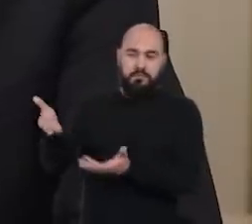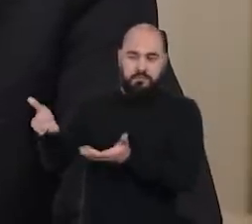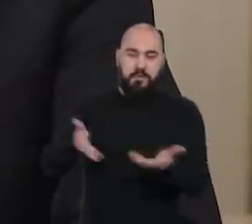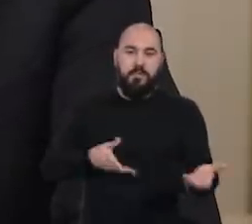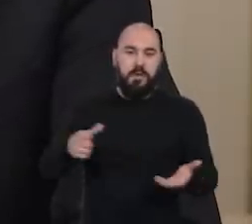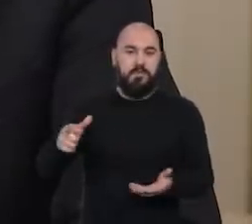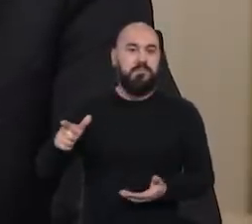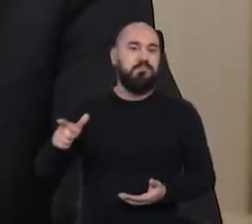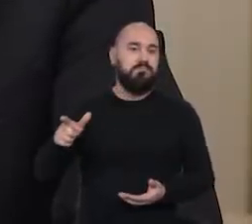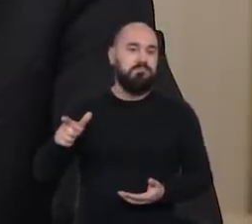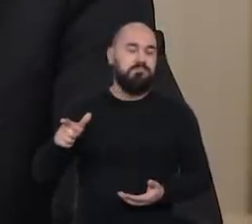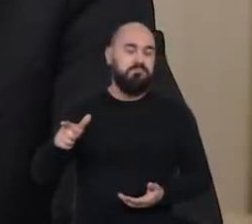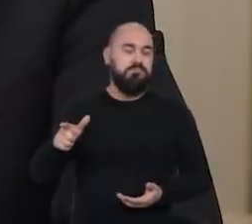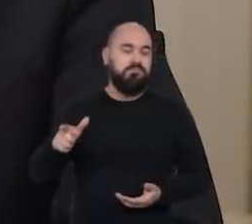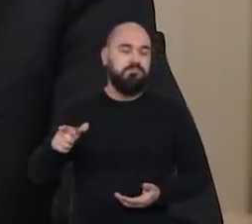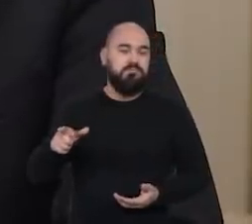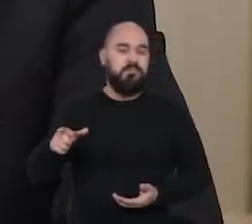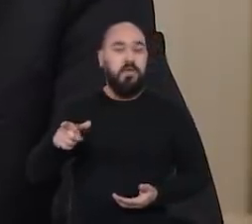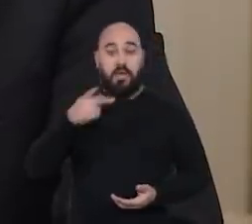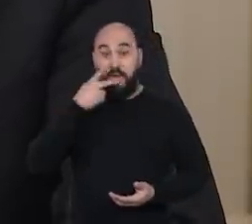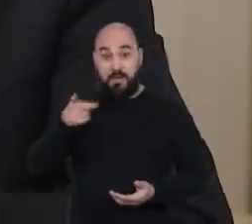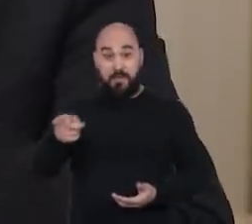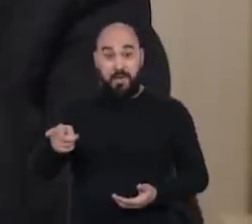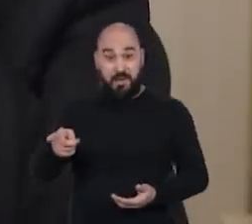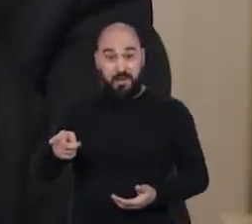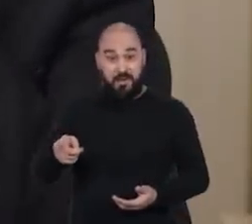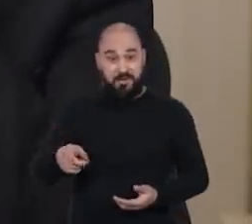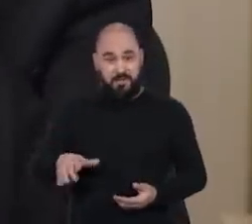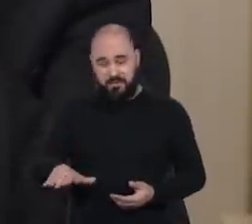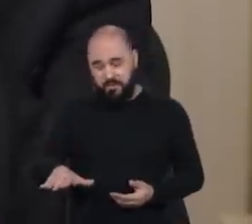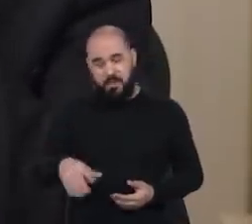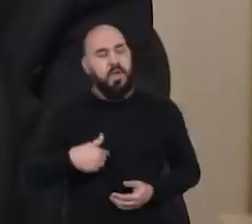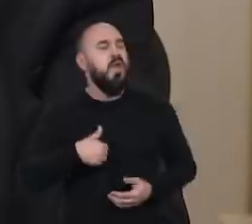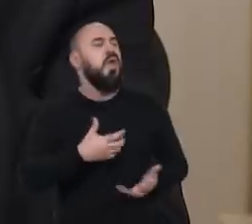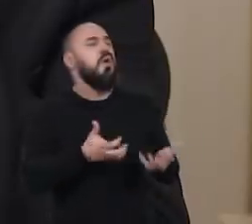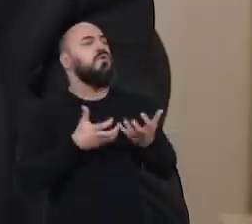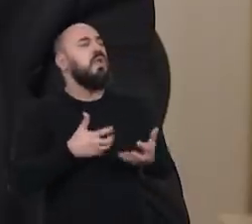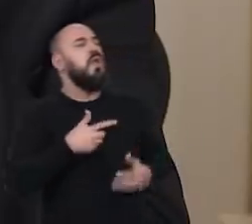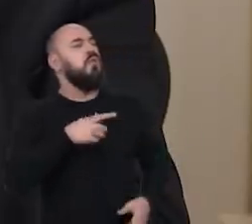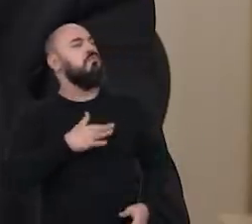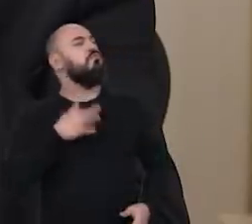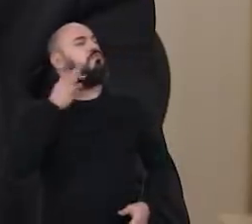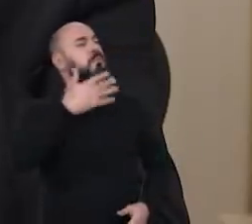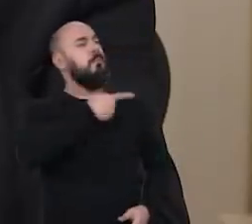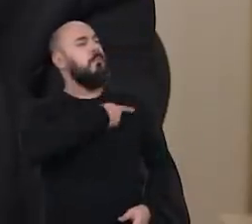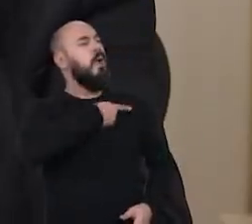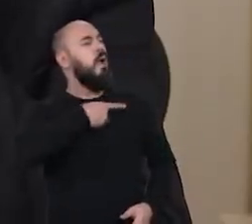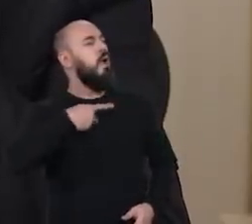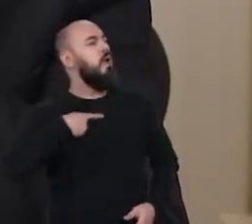dizia, quando eu crescer, eu quero ser pastor,